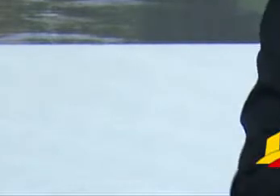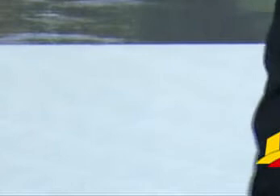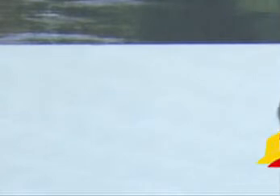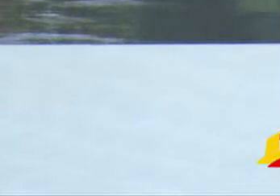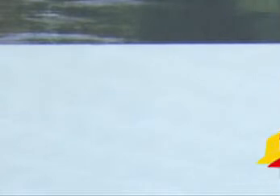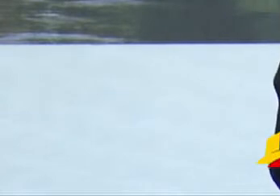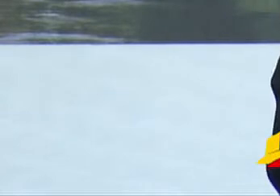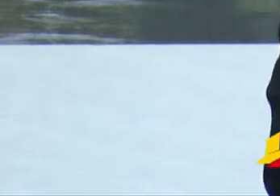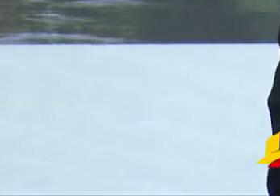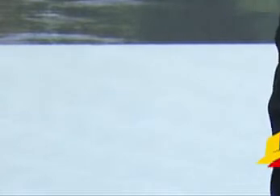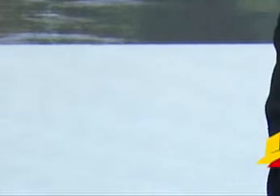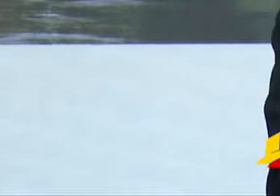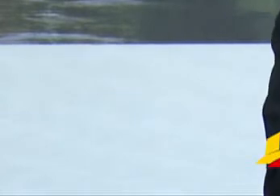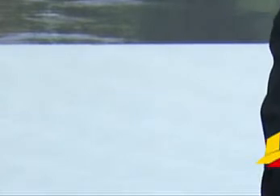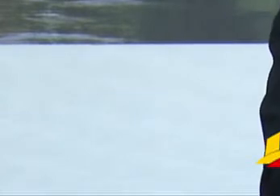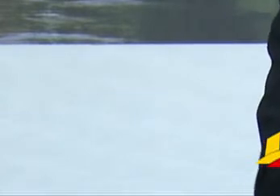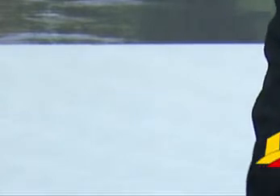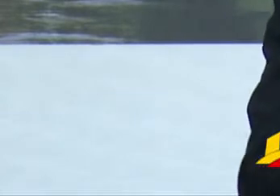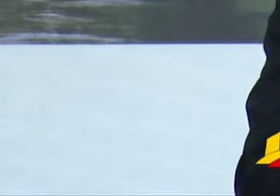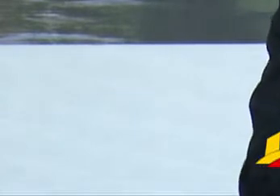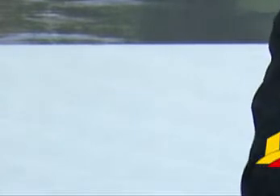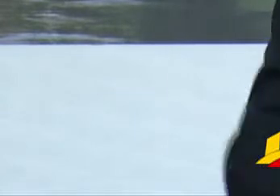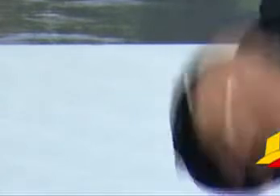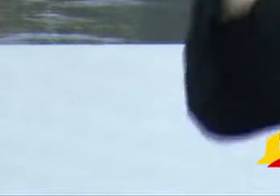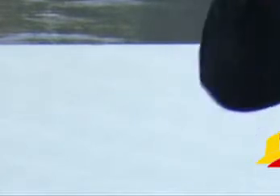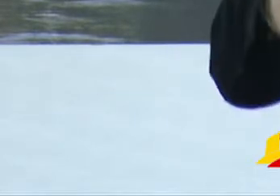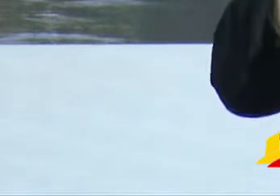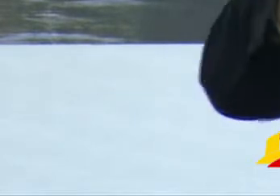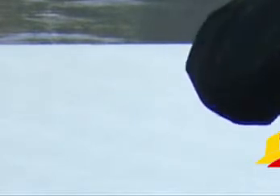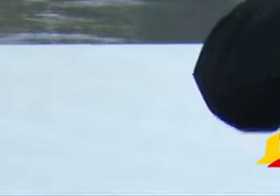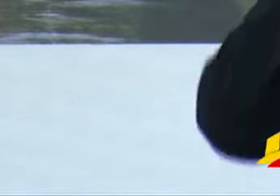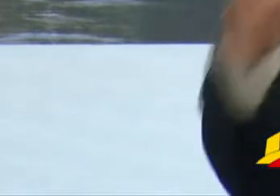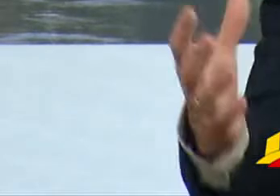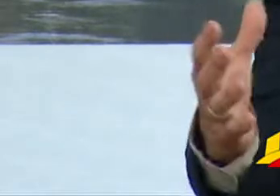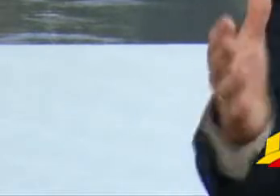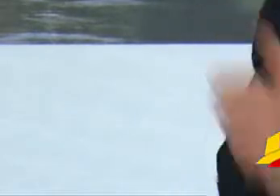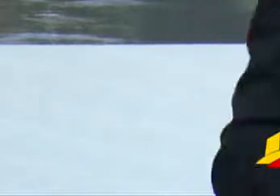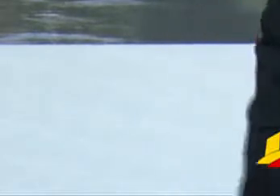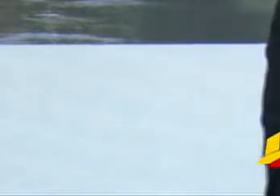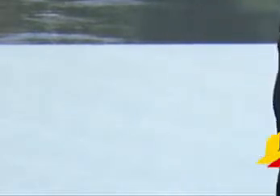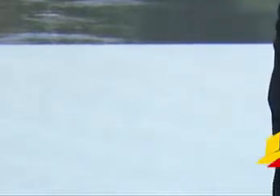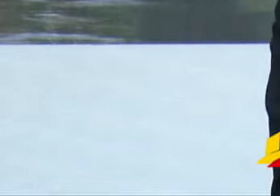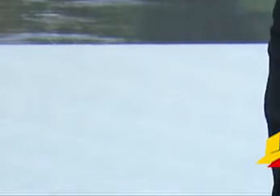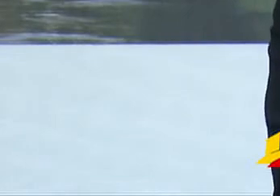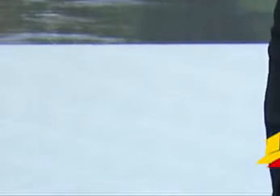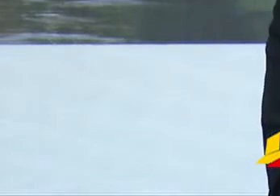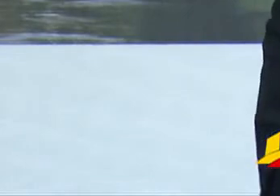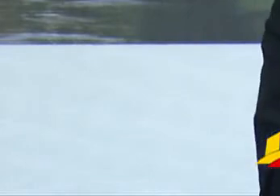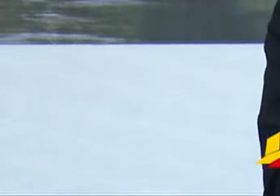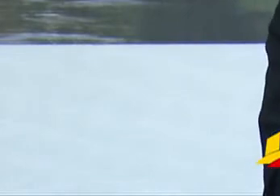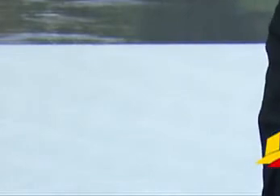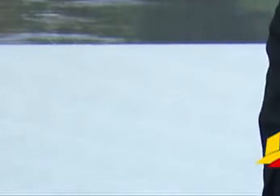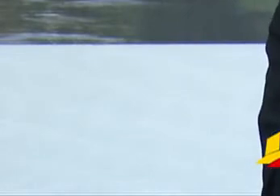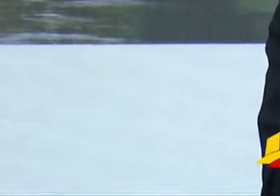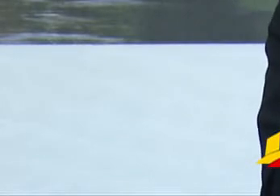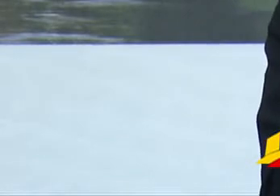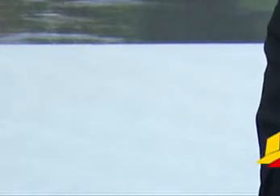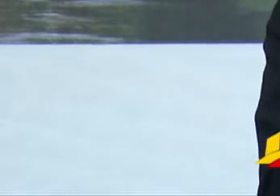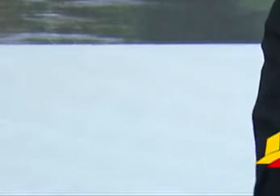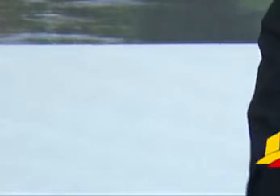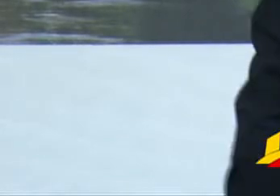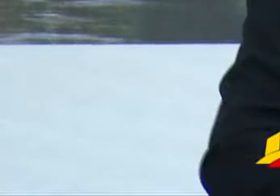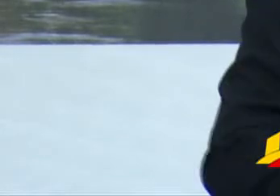é o Luis Santos na casa dele água suja então o João o Cícero que somos vizinhos consequentemente também receberam